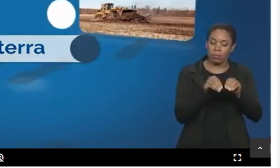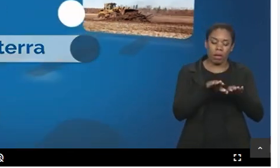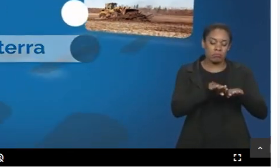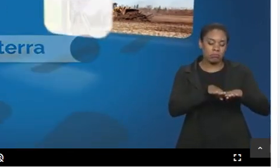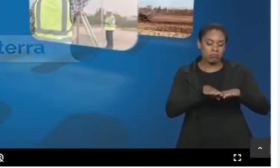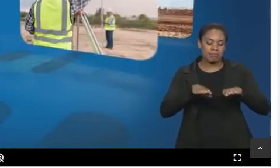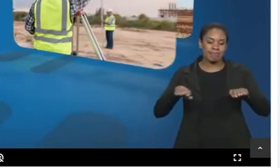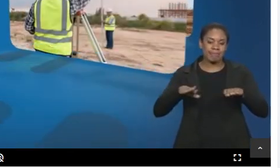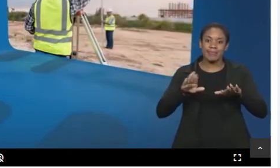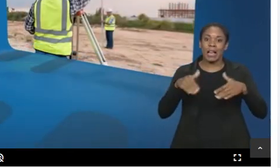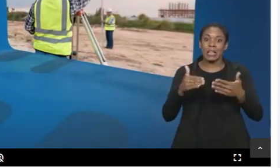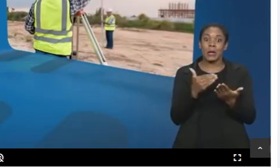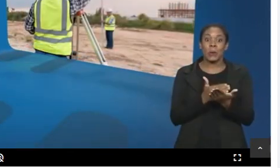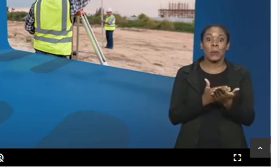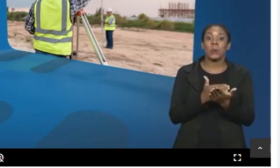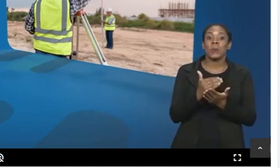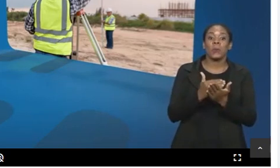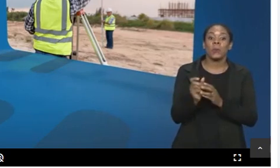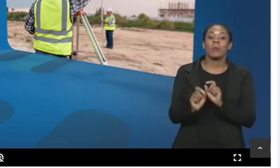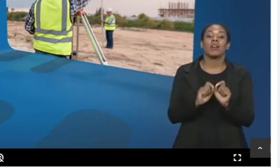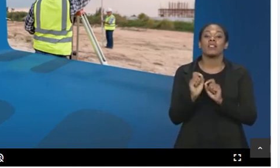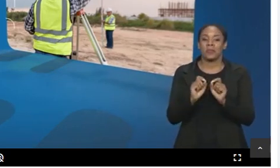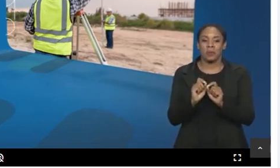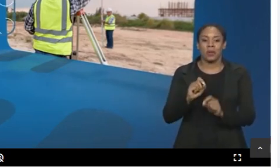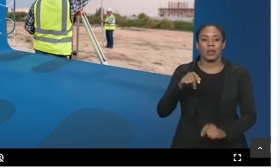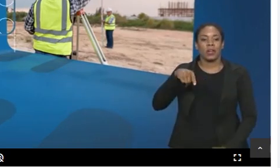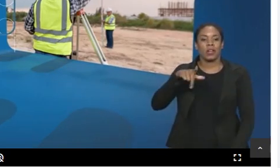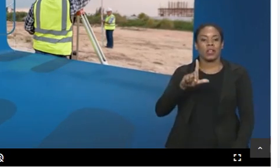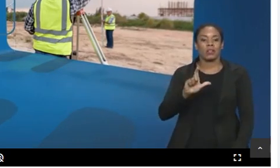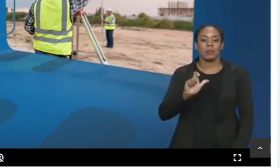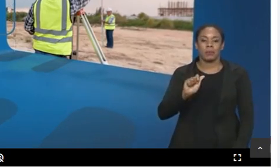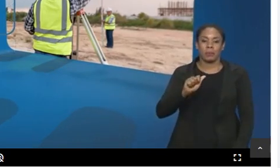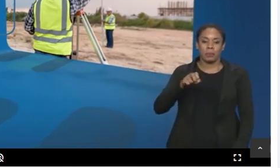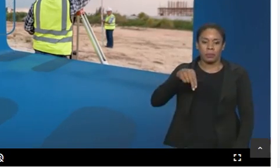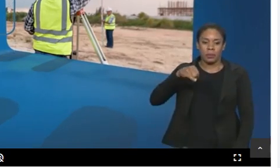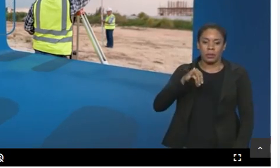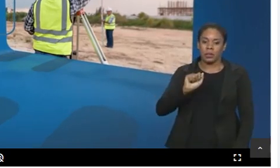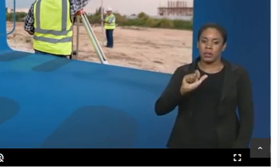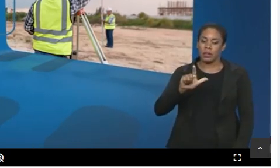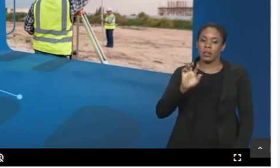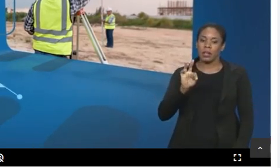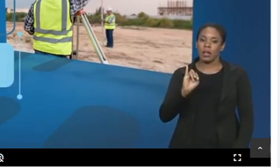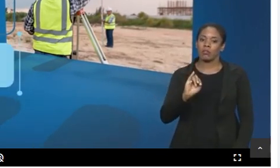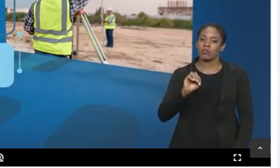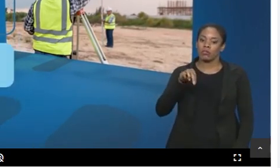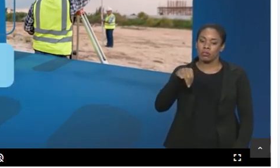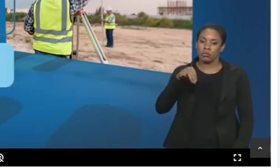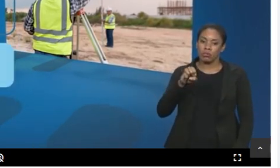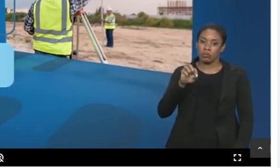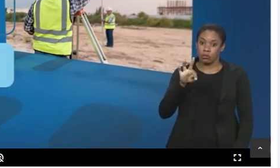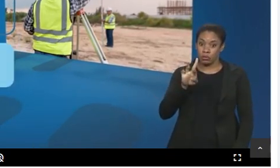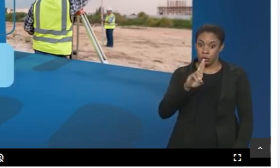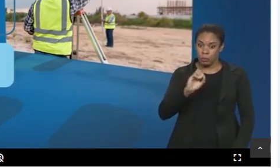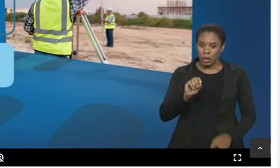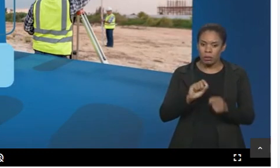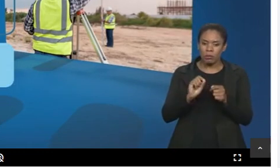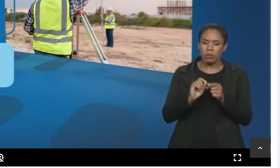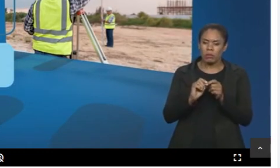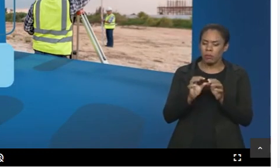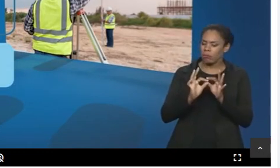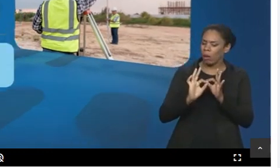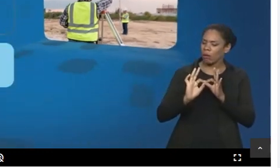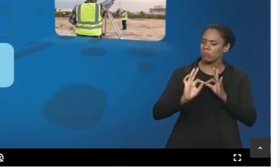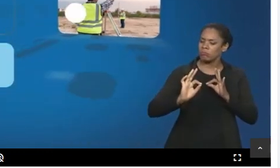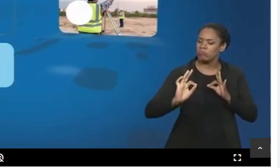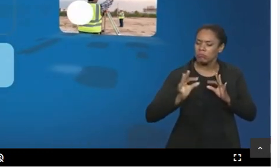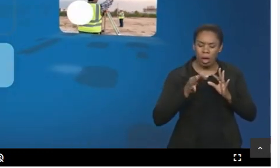processo começa com um levantamento planialtimétrico, que é feito por um topógrafo, e com as chamadas cotas desejadas, que é função